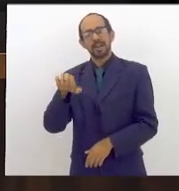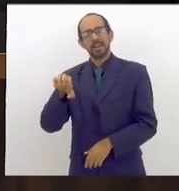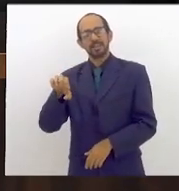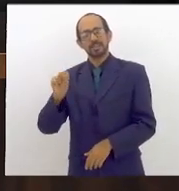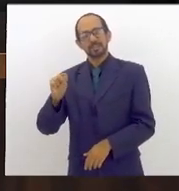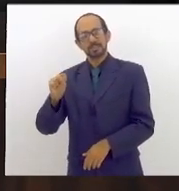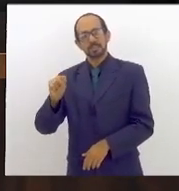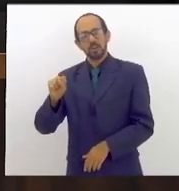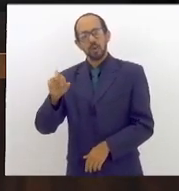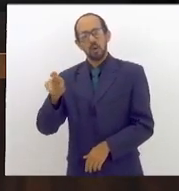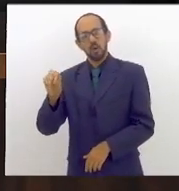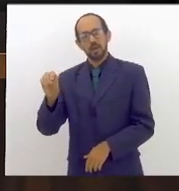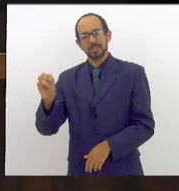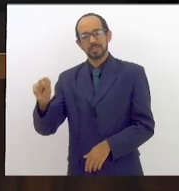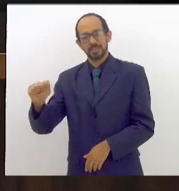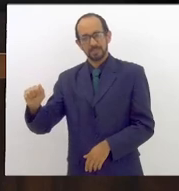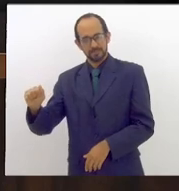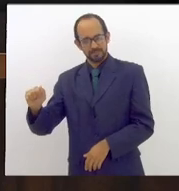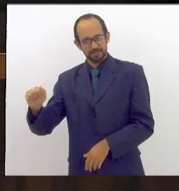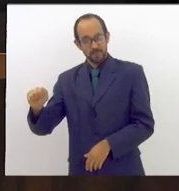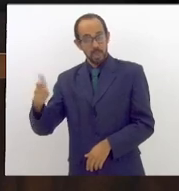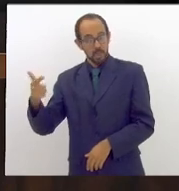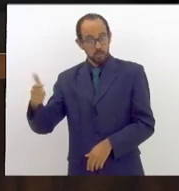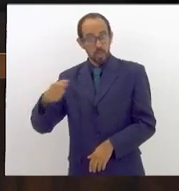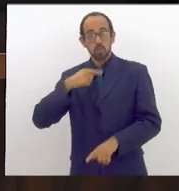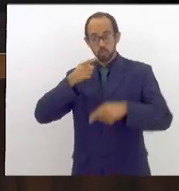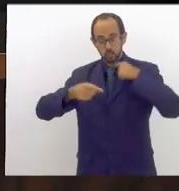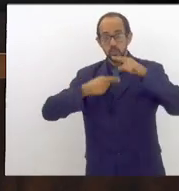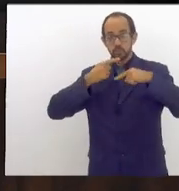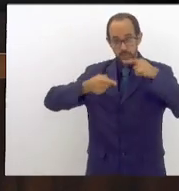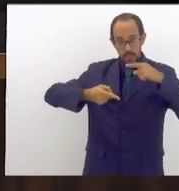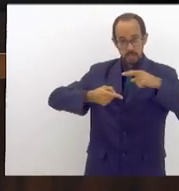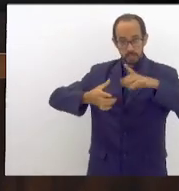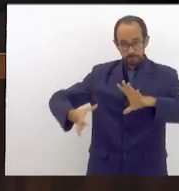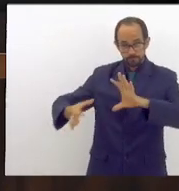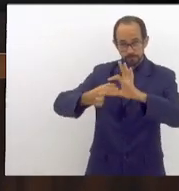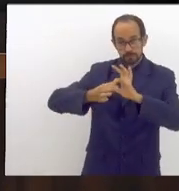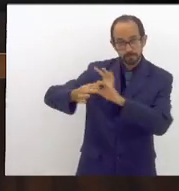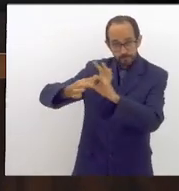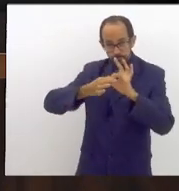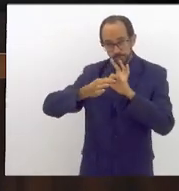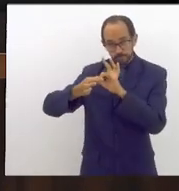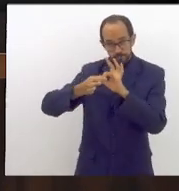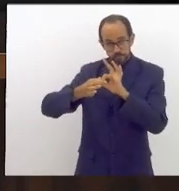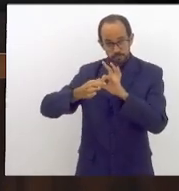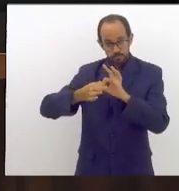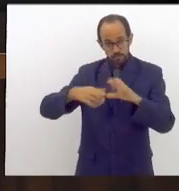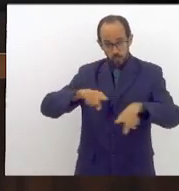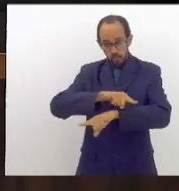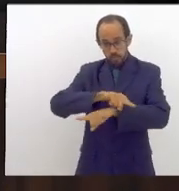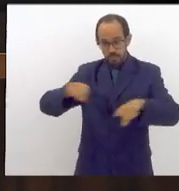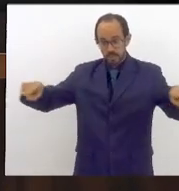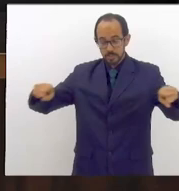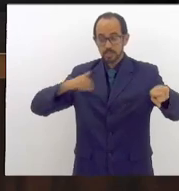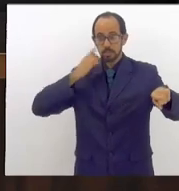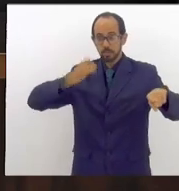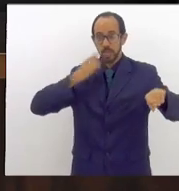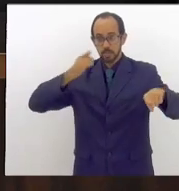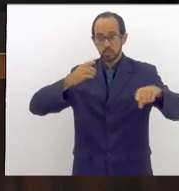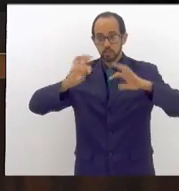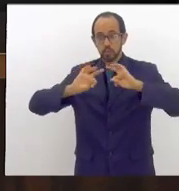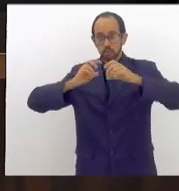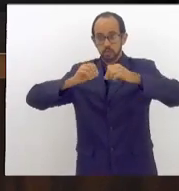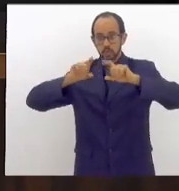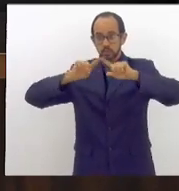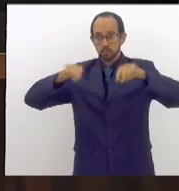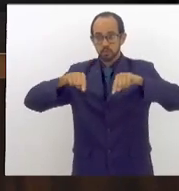que a relação que Queremos nos últimos anos os laços que estabelecia aqui com vocês deputados e deputados com todos os